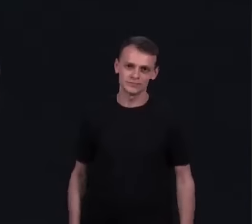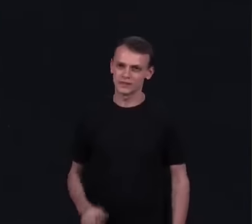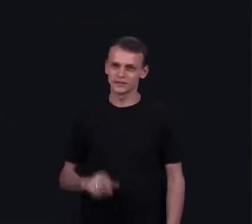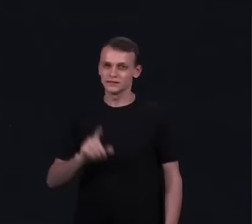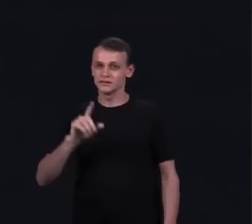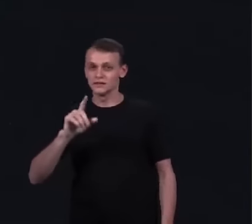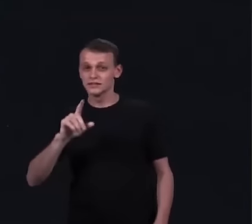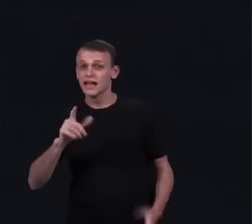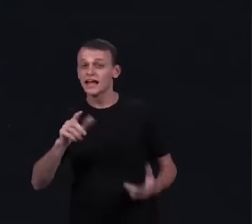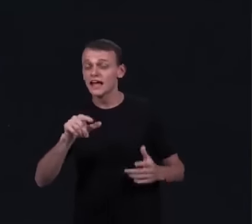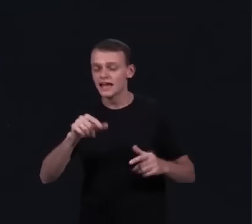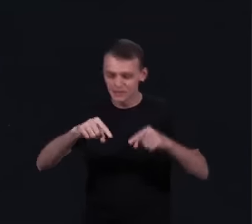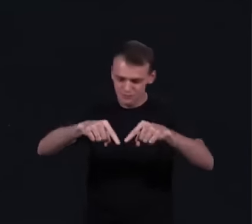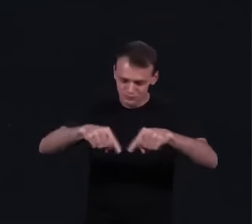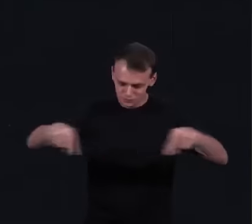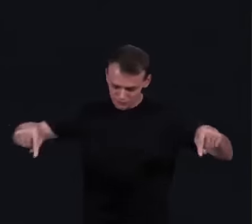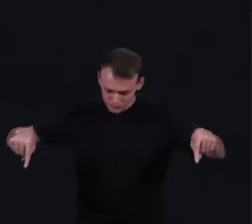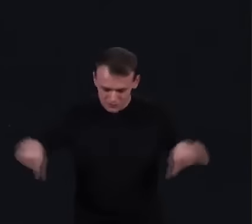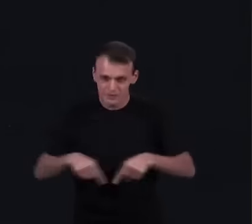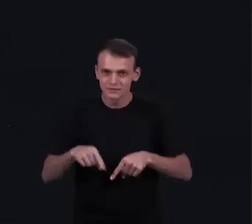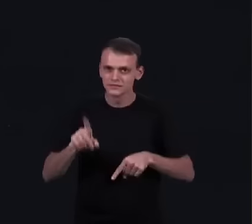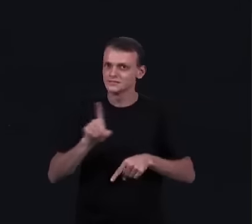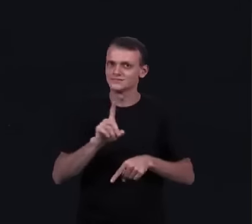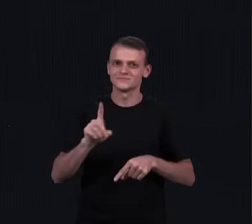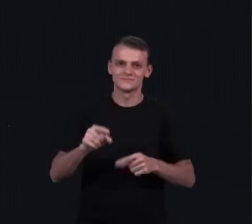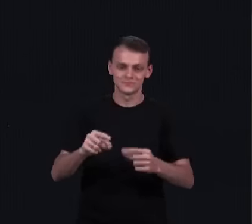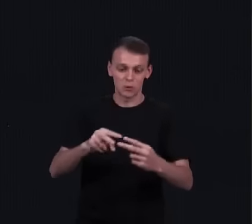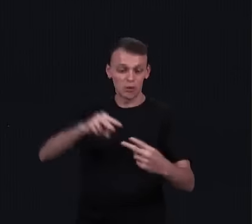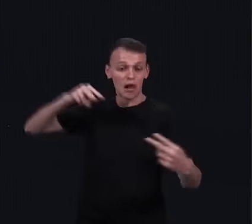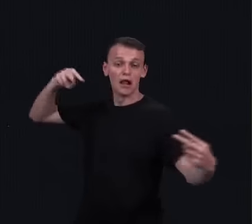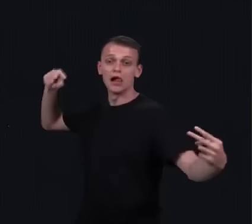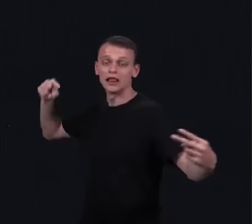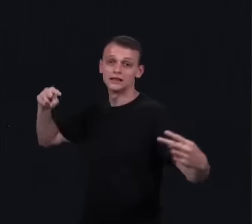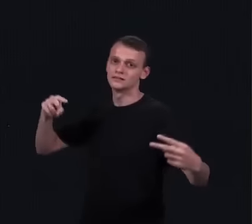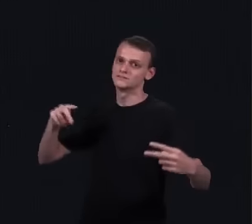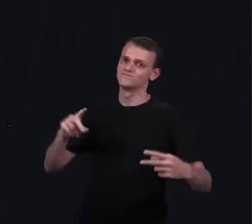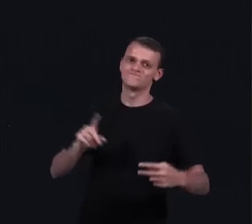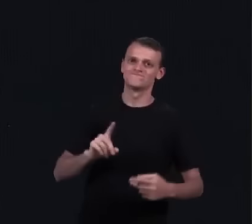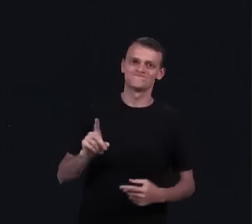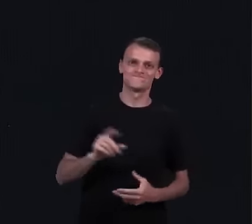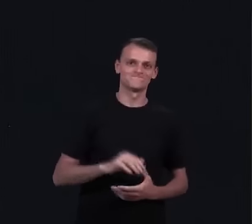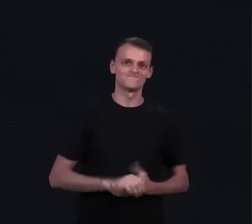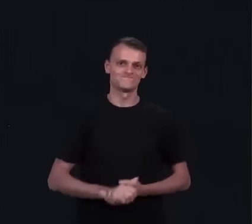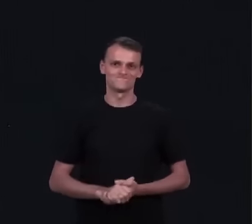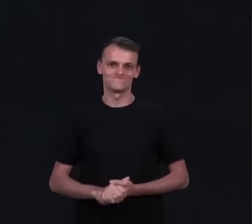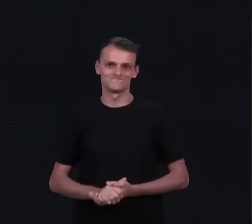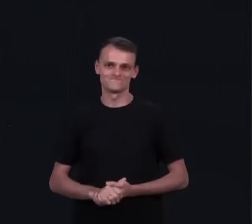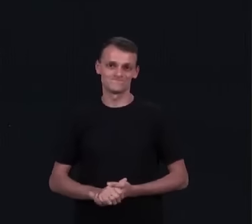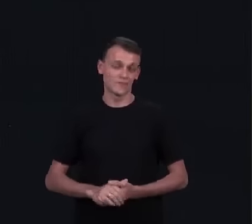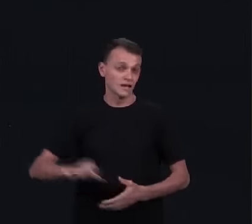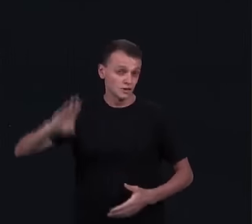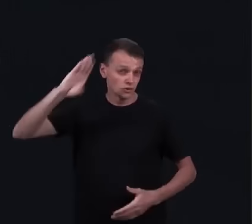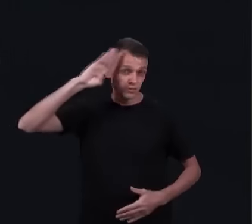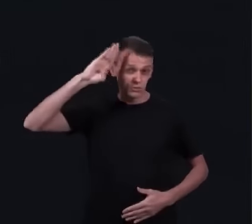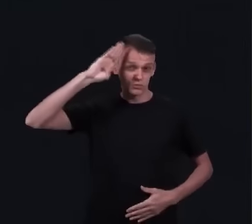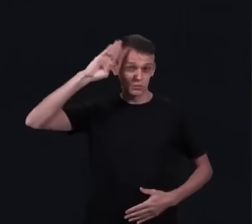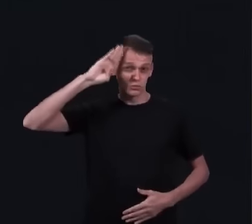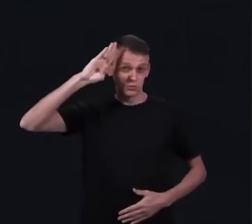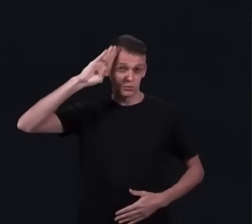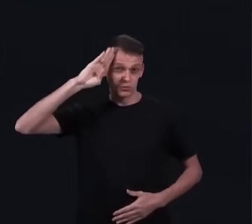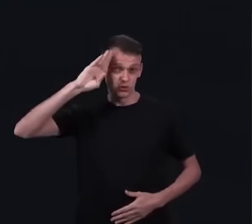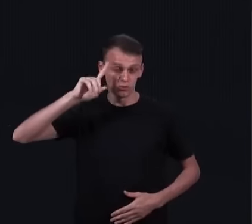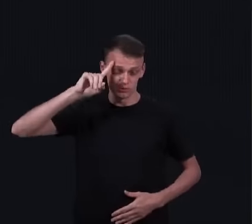Não há espaço, não há distância. O centurião diz: sou um homem sujeito à